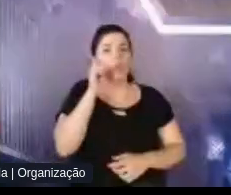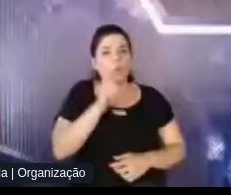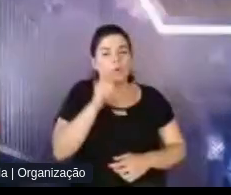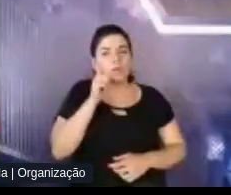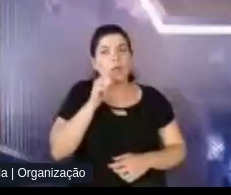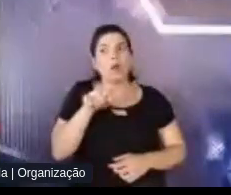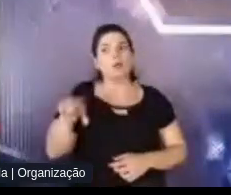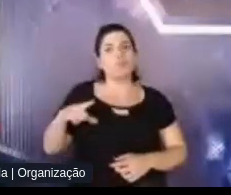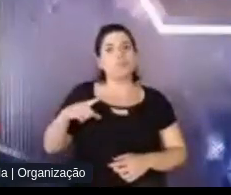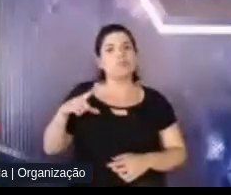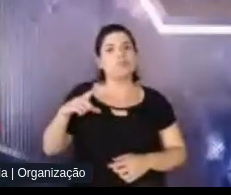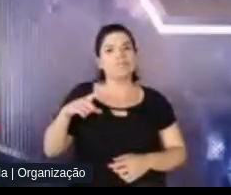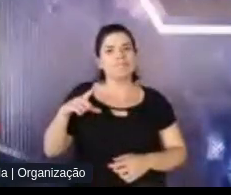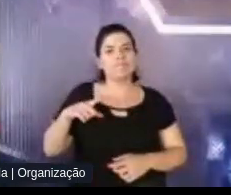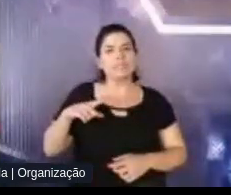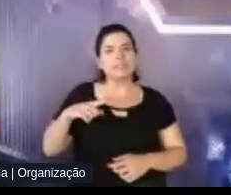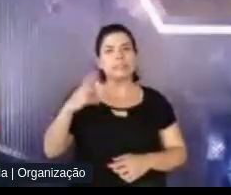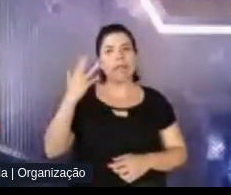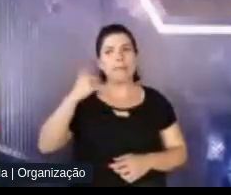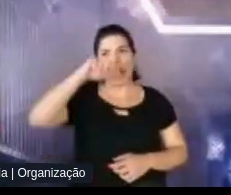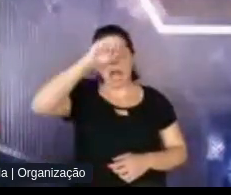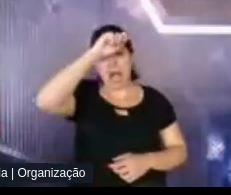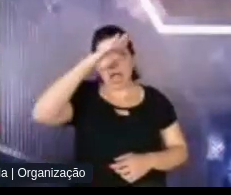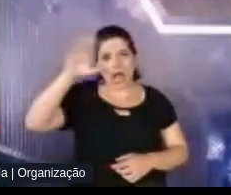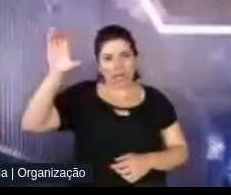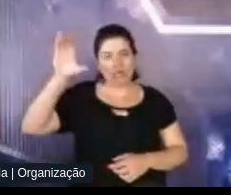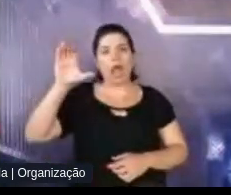elas têm alfabetizadas aqui no Brasil.